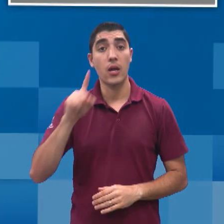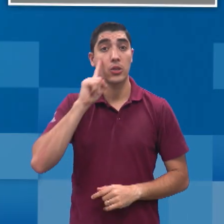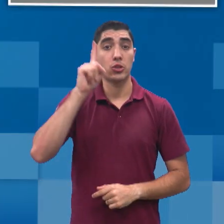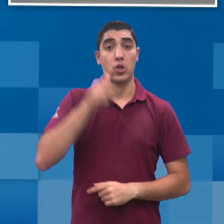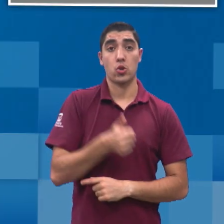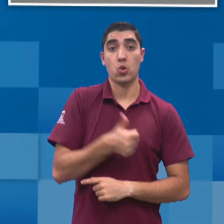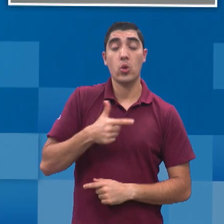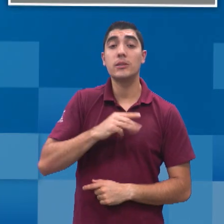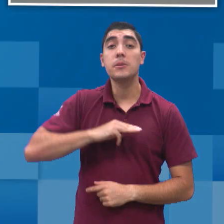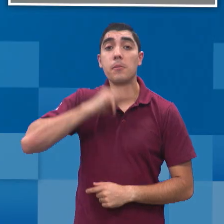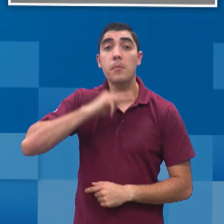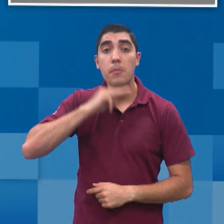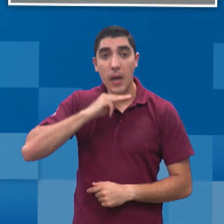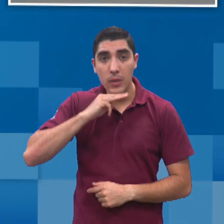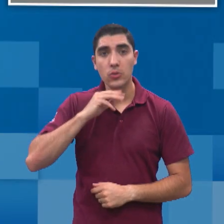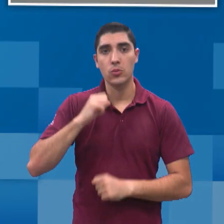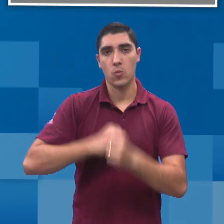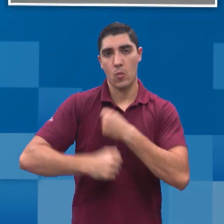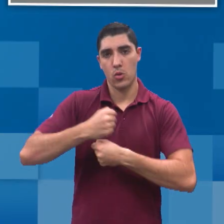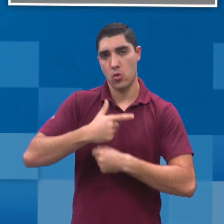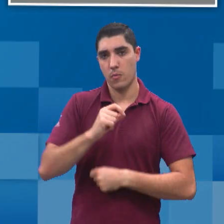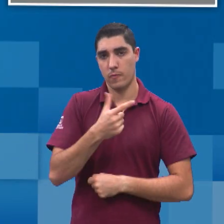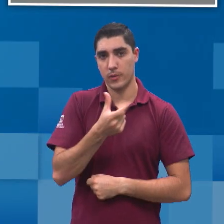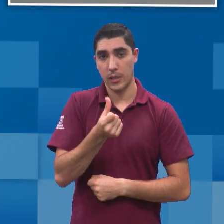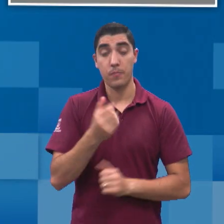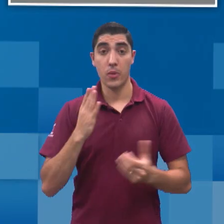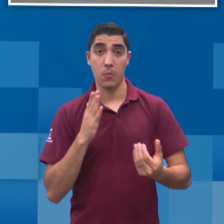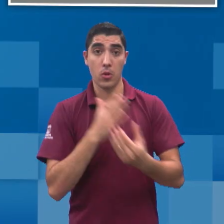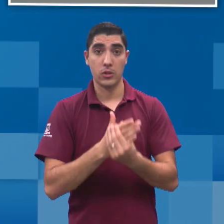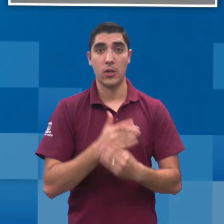de 2026. Processo